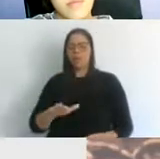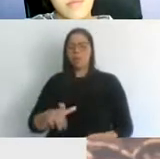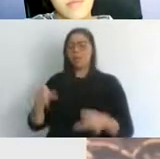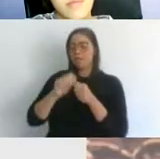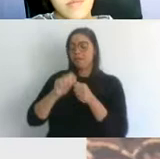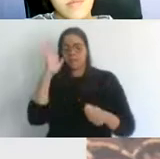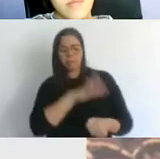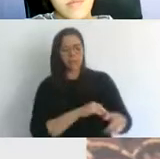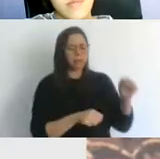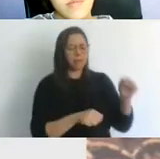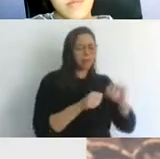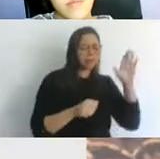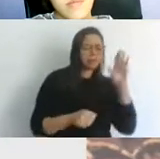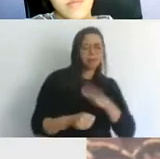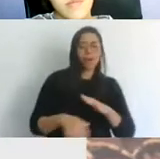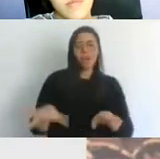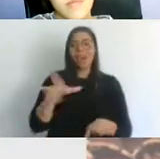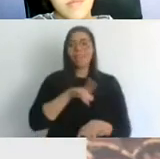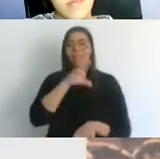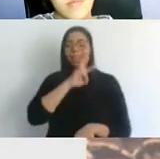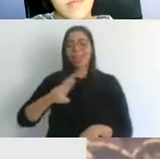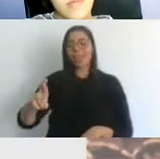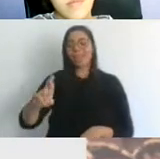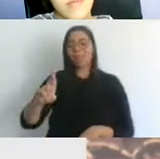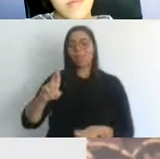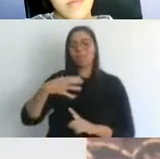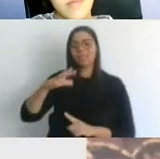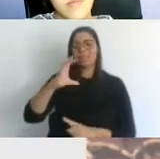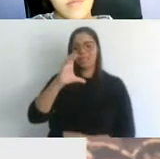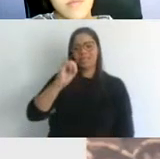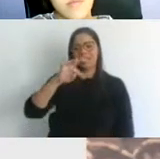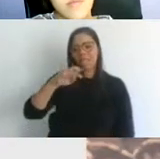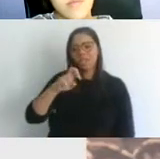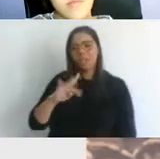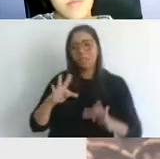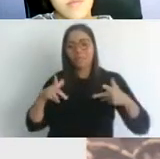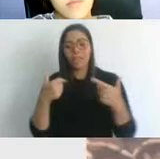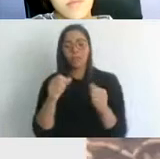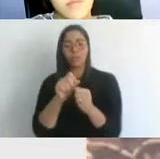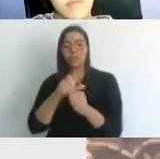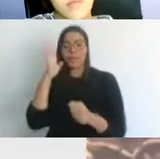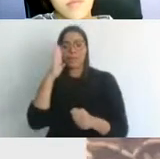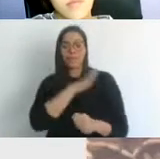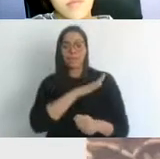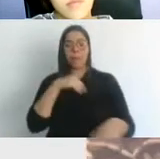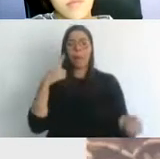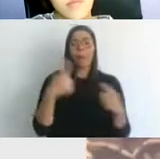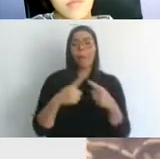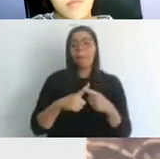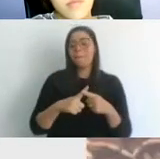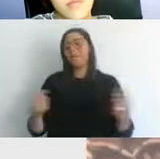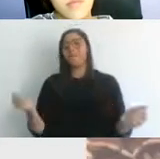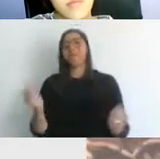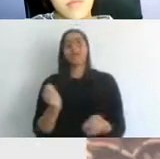mal aquilo faz mal aquilo tem respostas científicas para quase todos vocês fazem esses fazeres mal mas foi negado